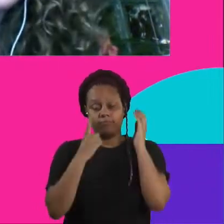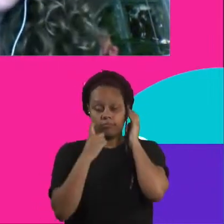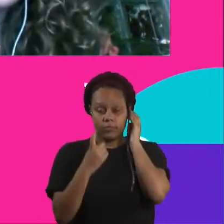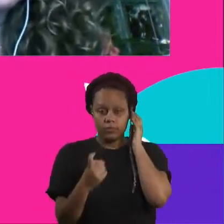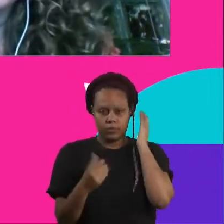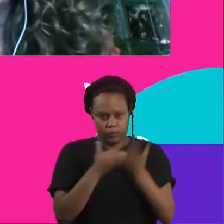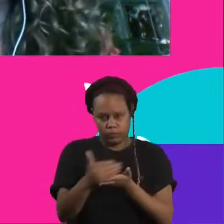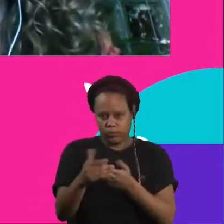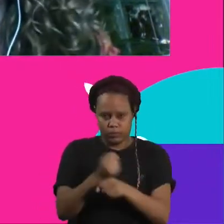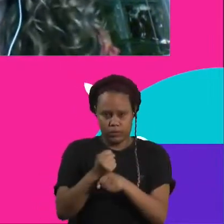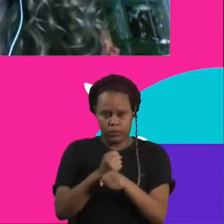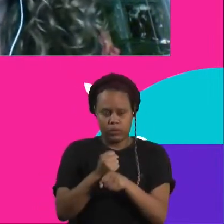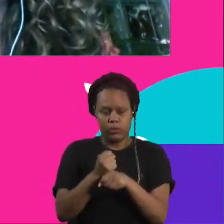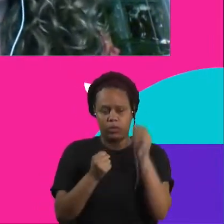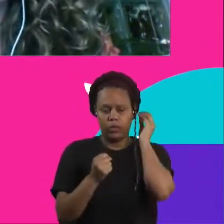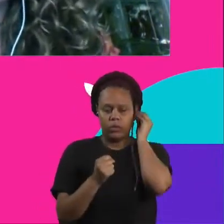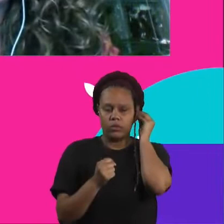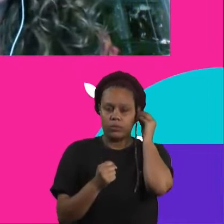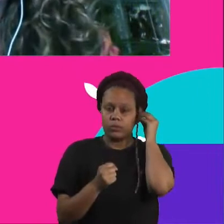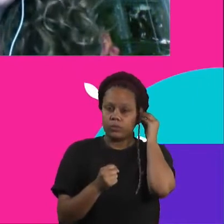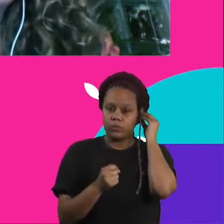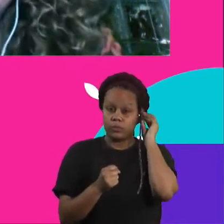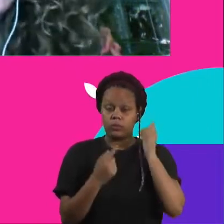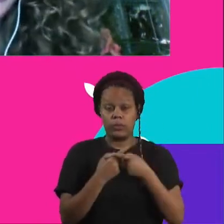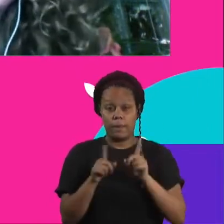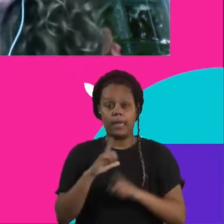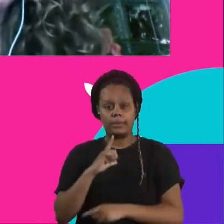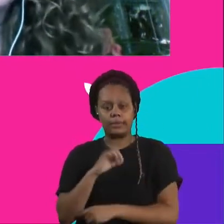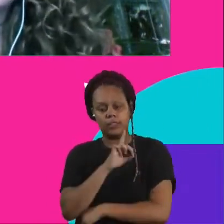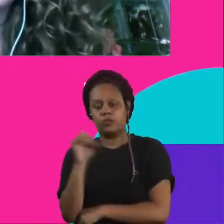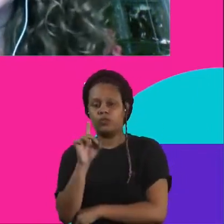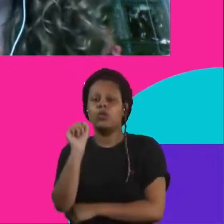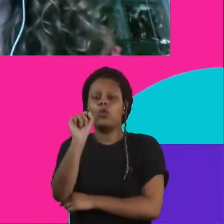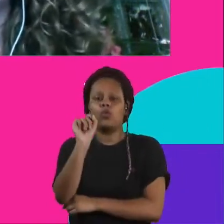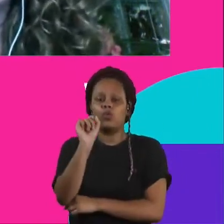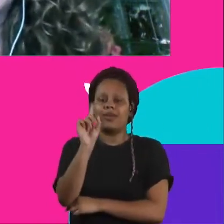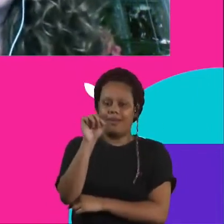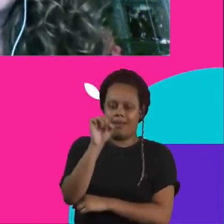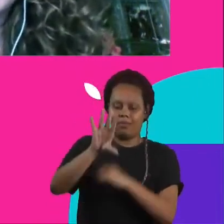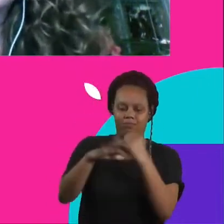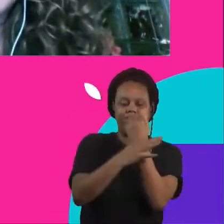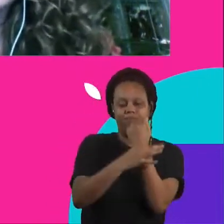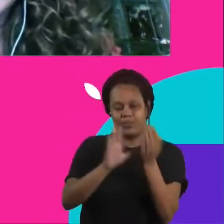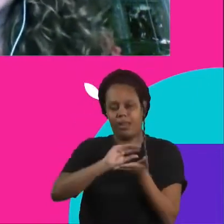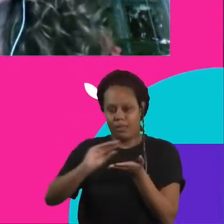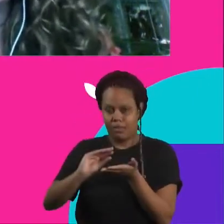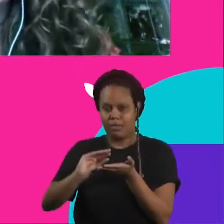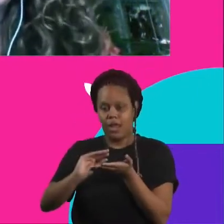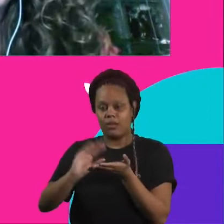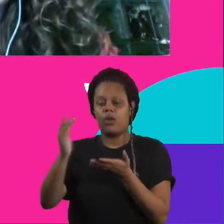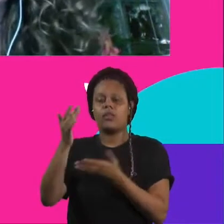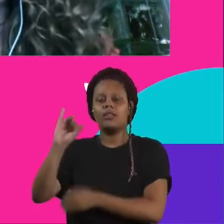não sei se todo mundo sabe, mas existe um dia que é sobre a privacidade de dados, né? O Data Privacy Day, que acontece em